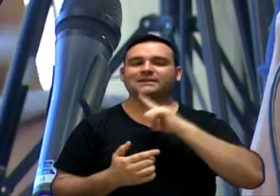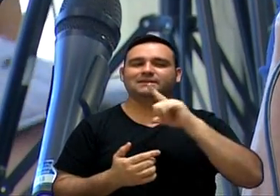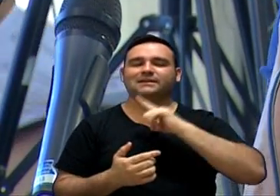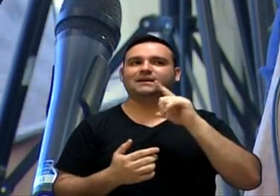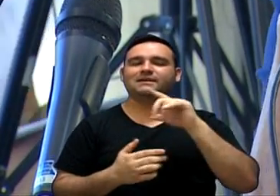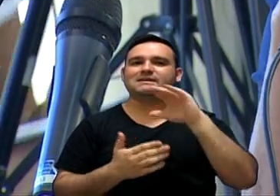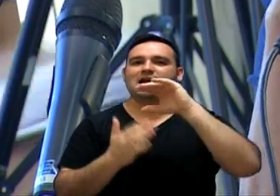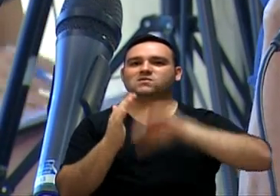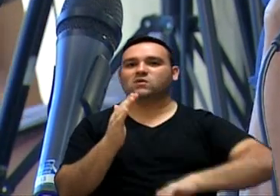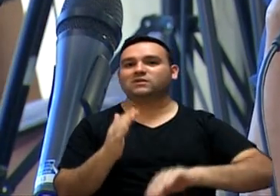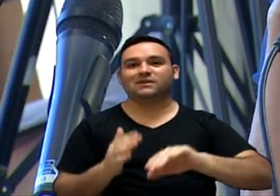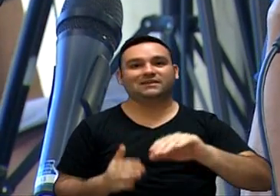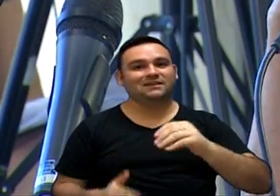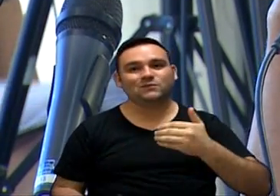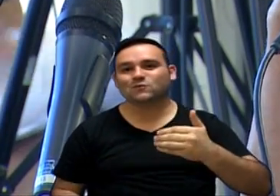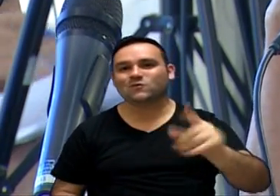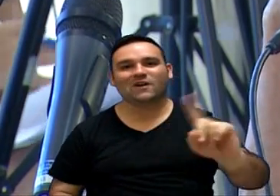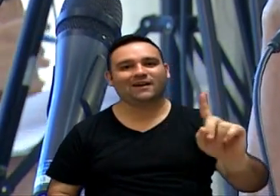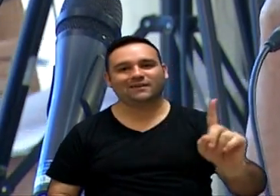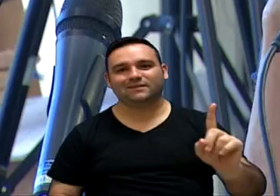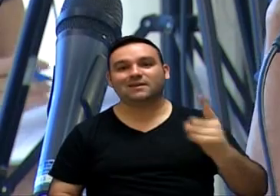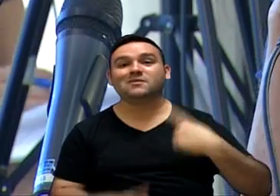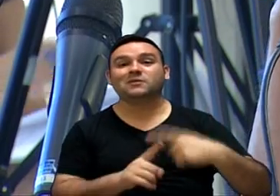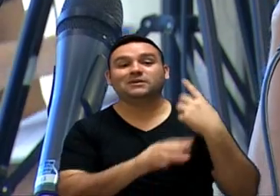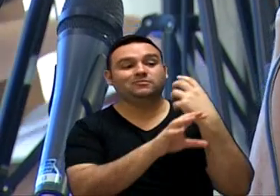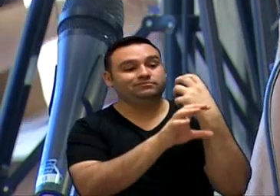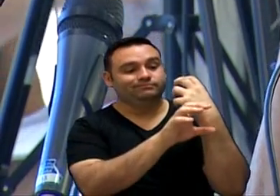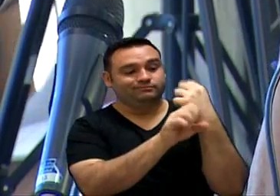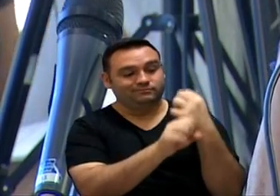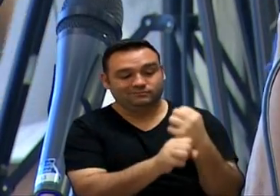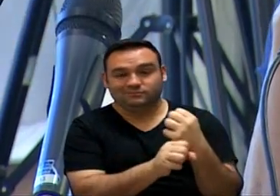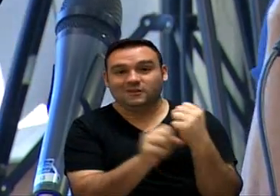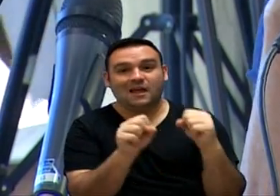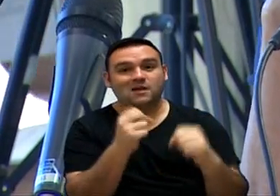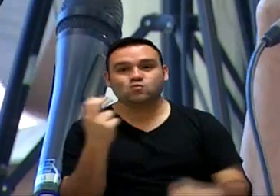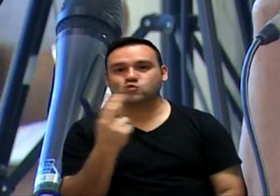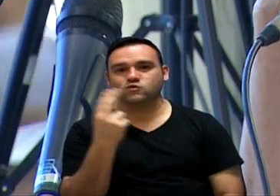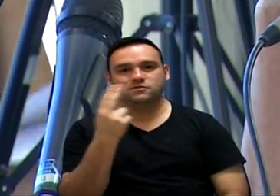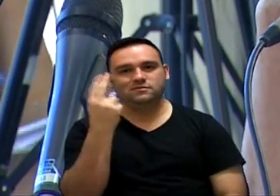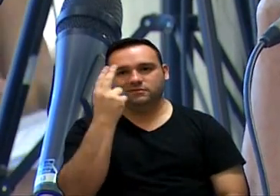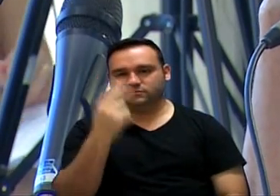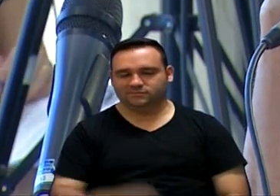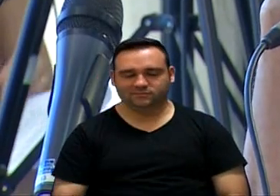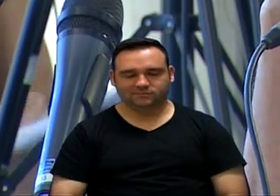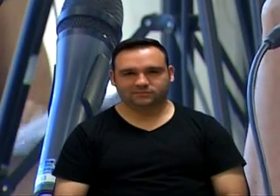isenção. Não vai ter, vereador, porque orçamentariamente não é possível.